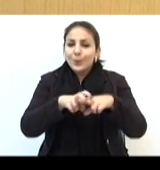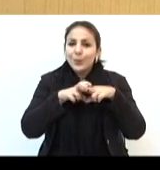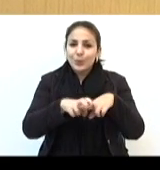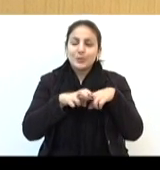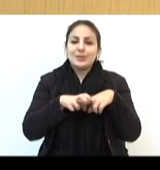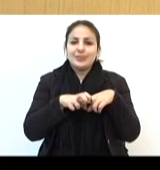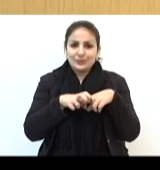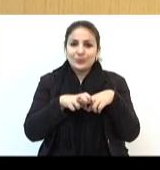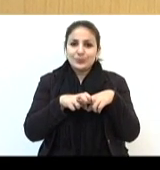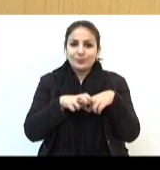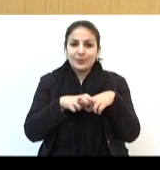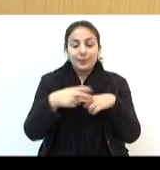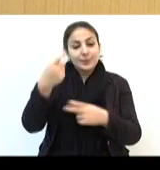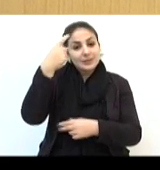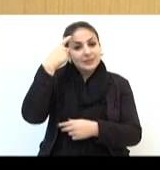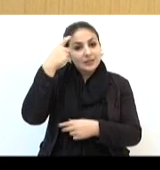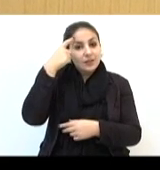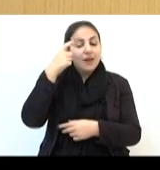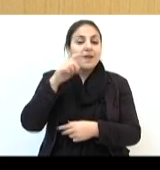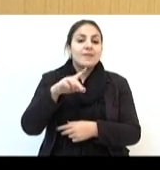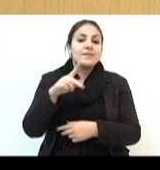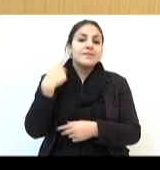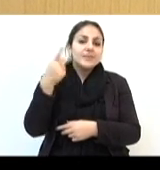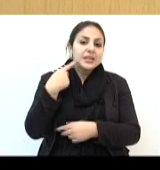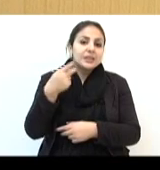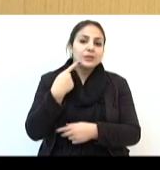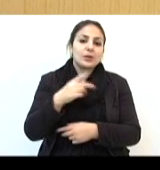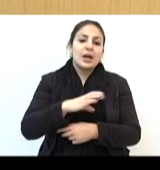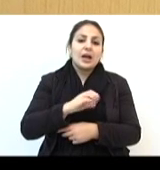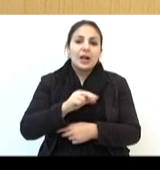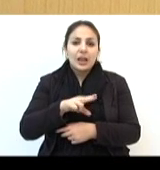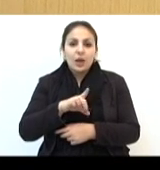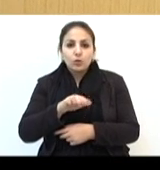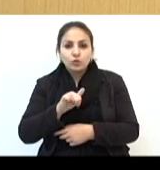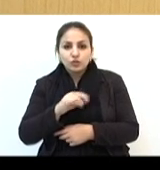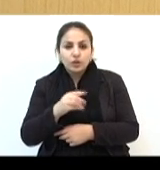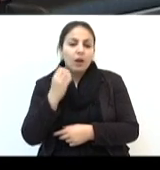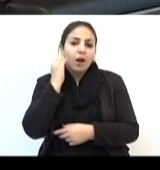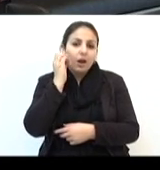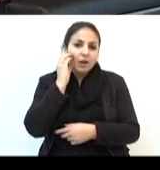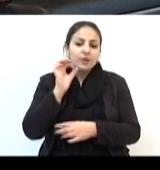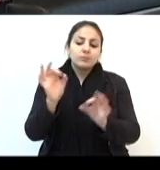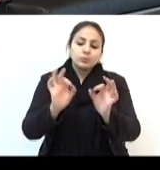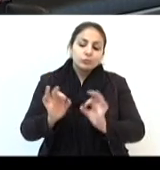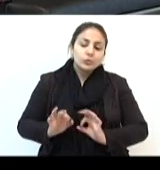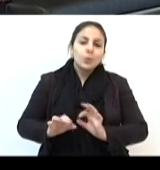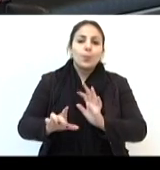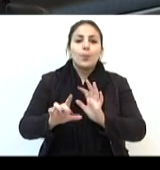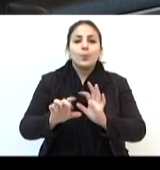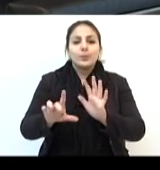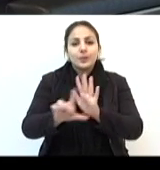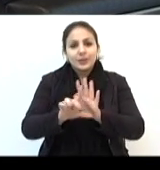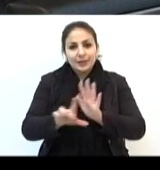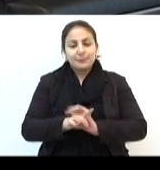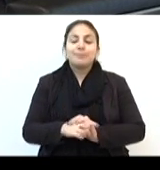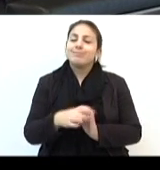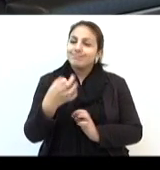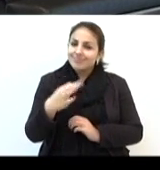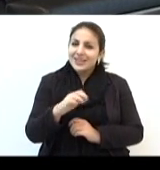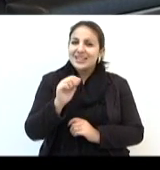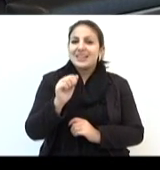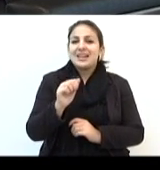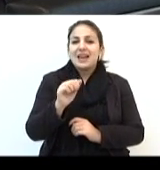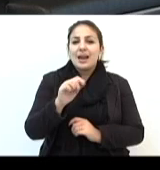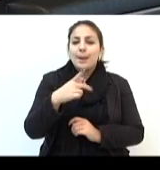justamente pensando nisso que a vereadora Cláudia Furlaneto protocolou um projeto de lei. Isso mesmo, Paula. A vereadora